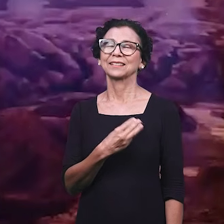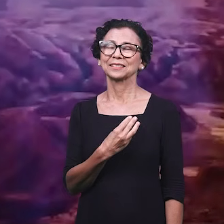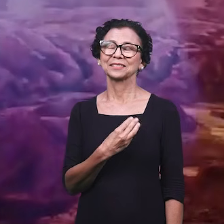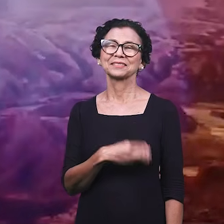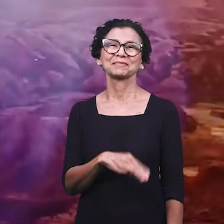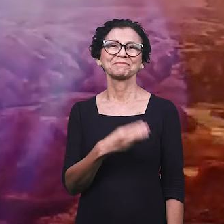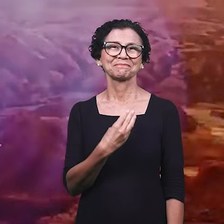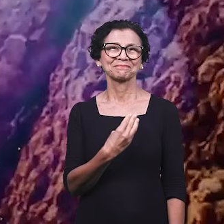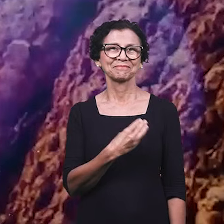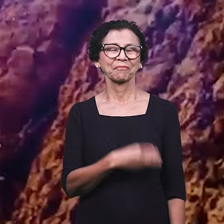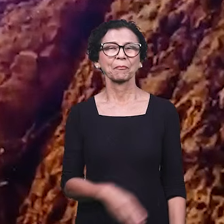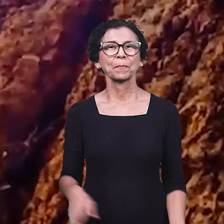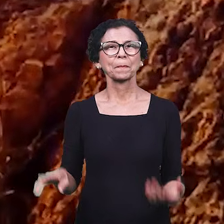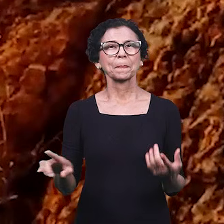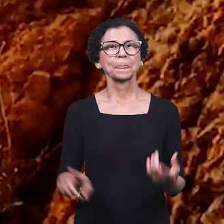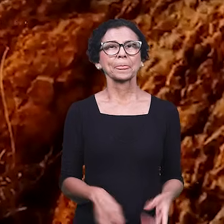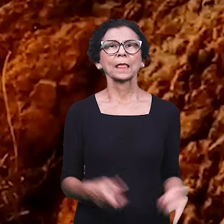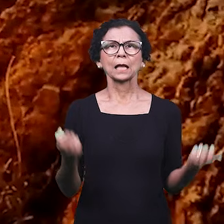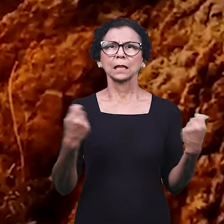misericórdias